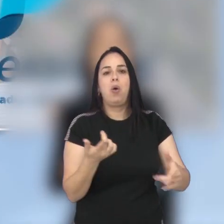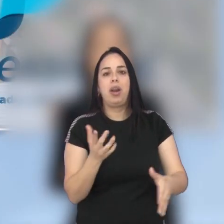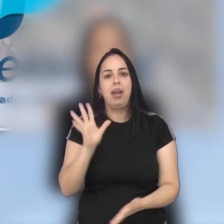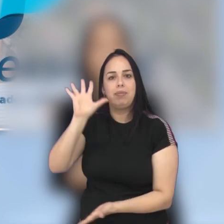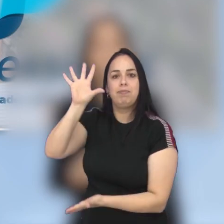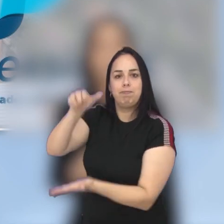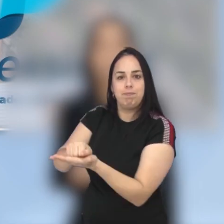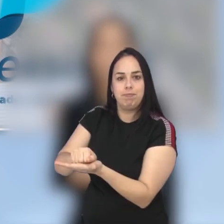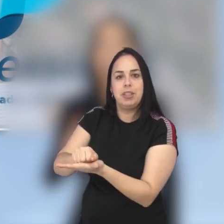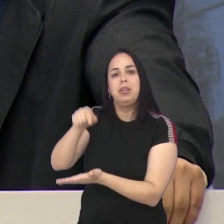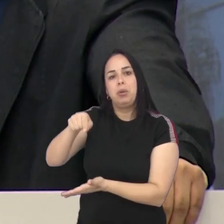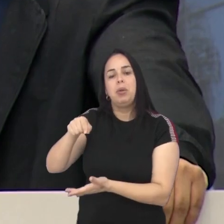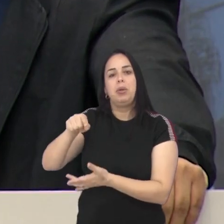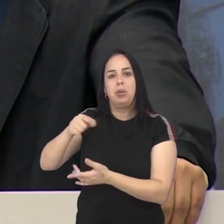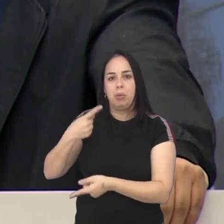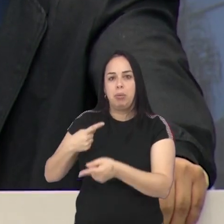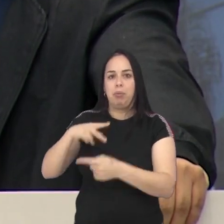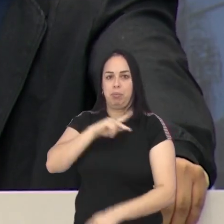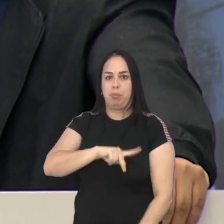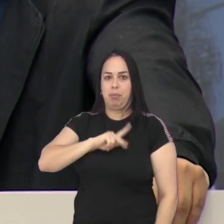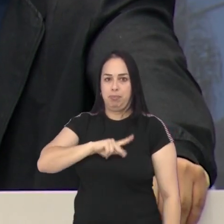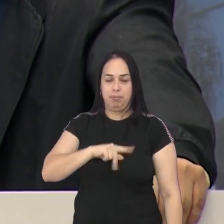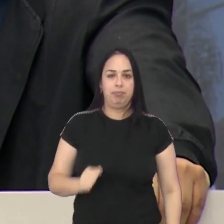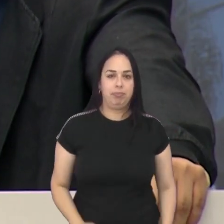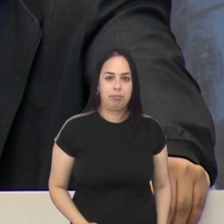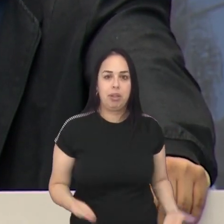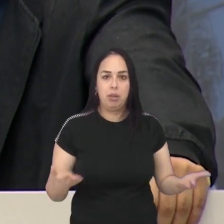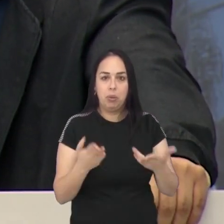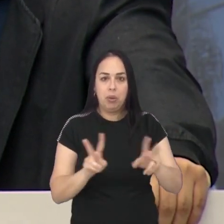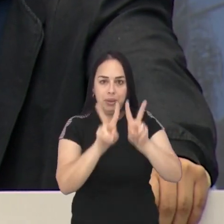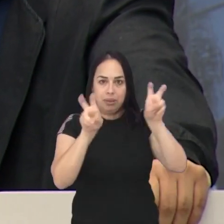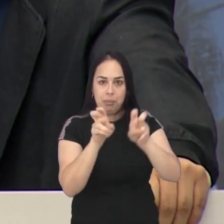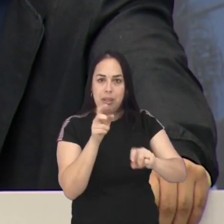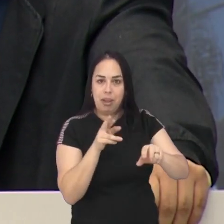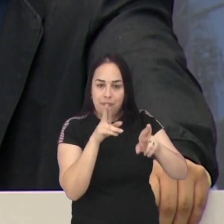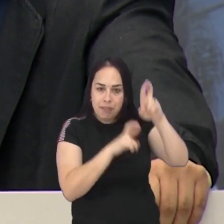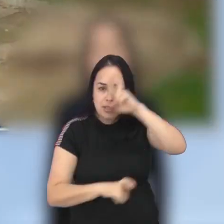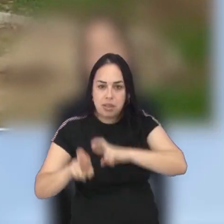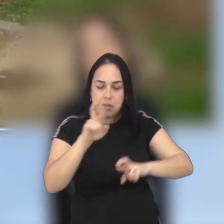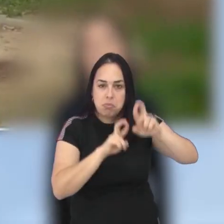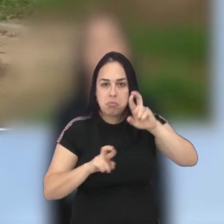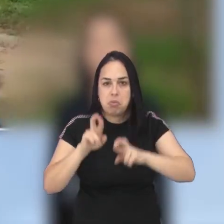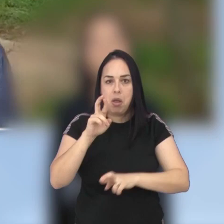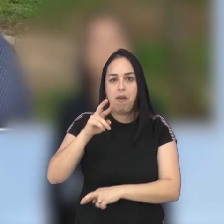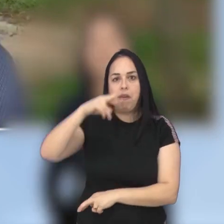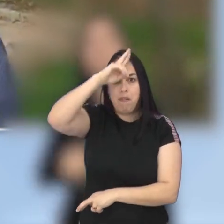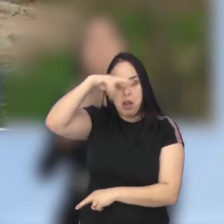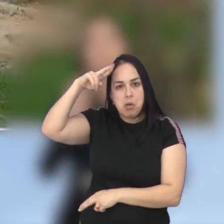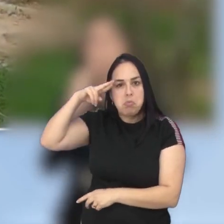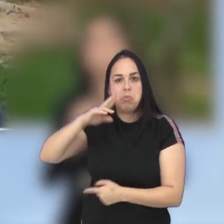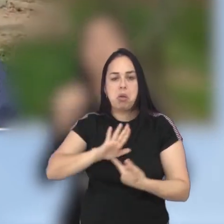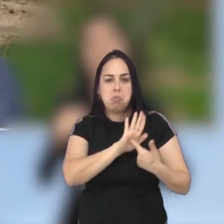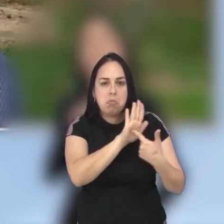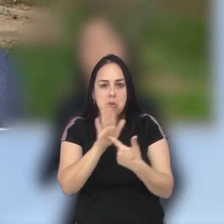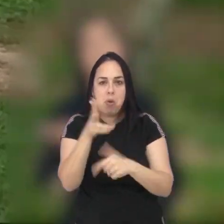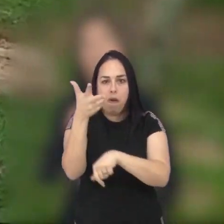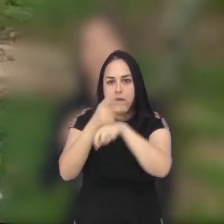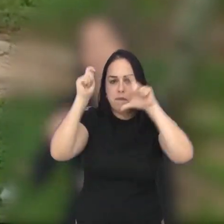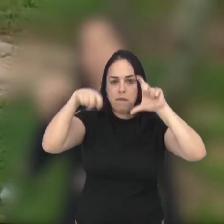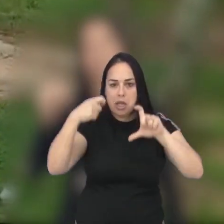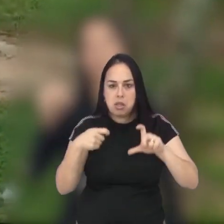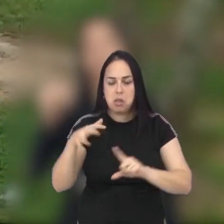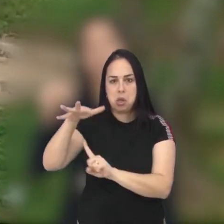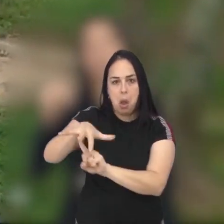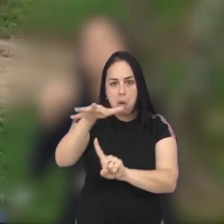filiação ao Progressistas. No tema da fiscalização, o vereador Roberto Chagas exibiu um vídeo em que cobrava ações de revitalização